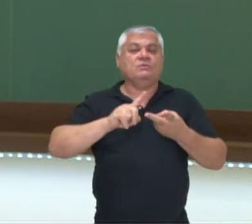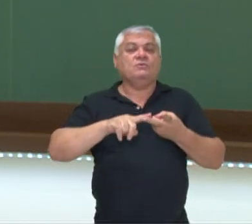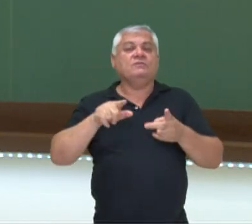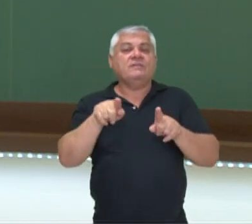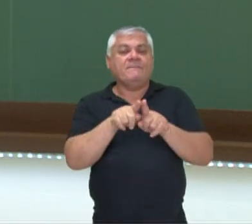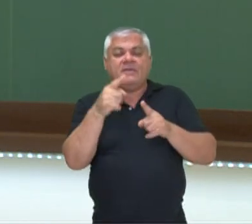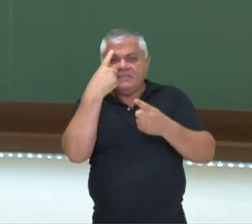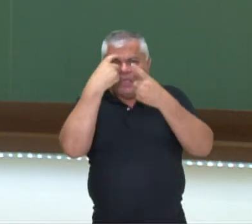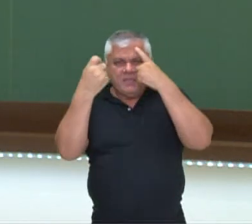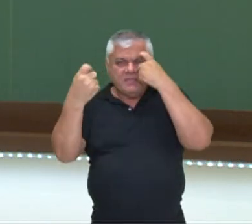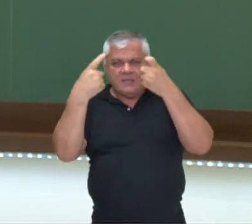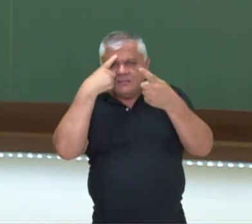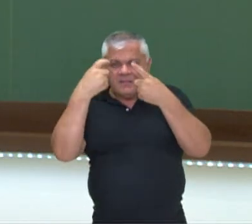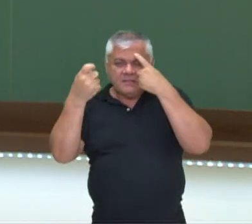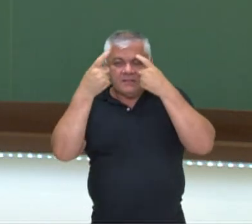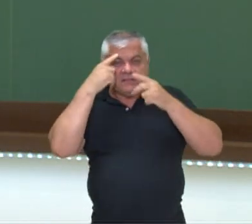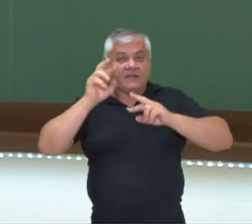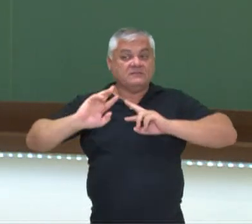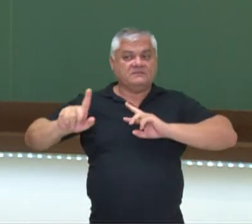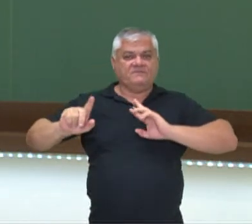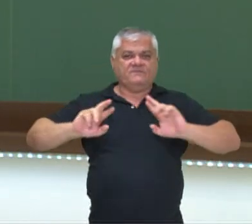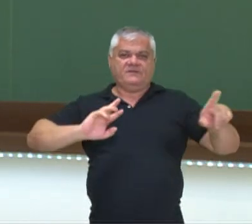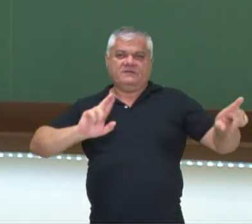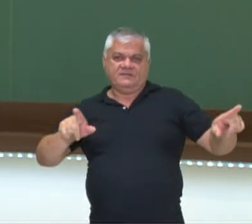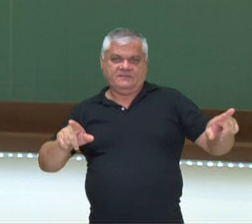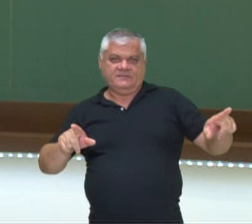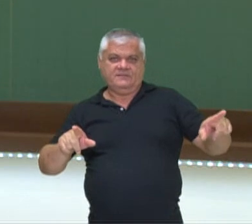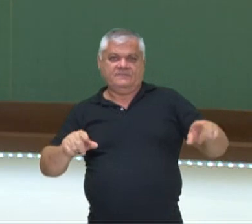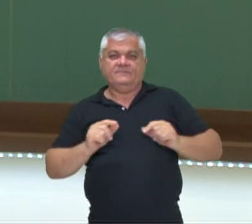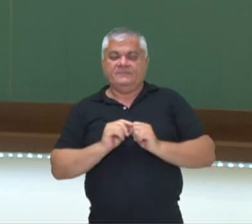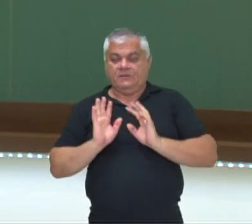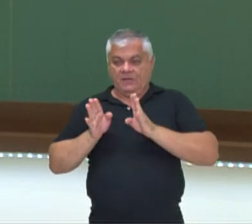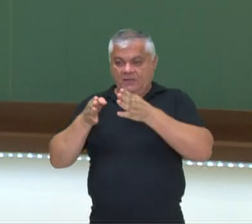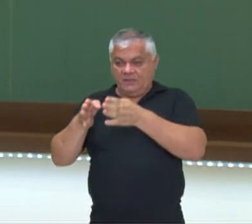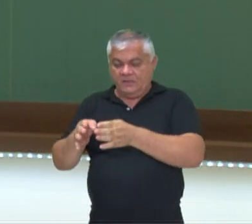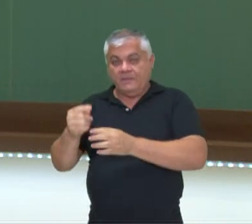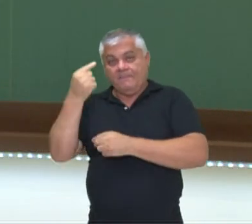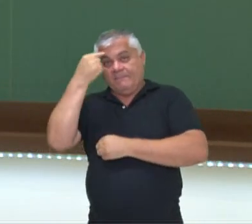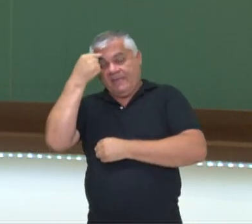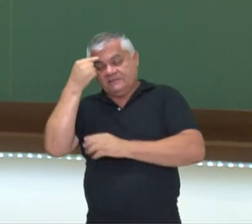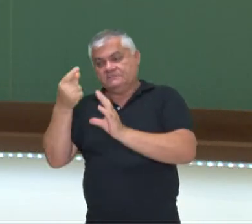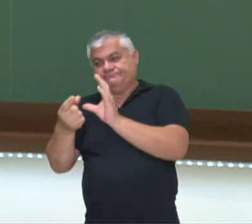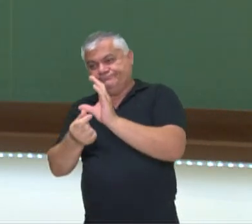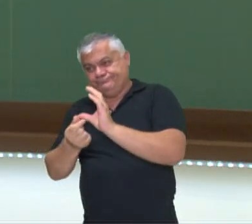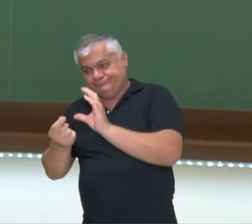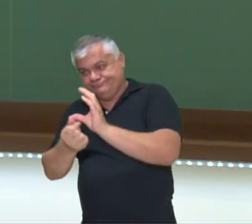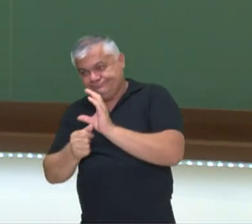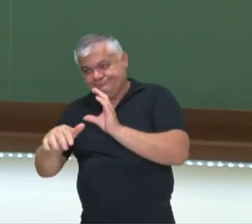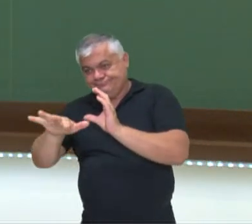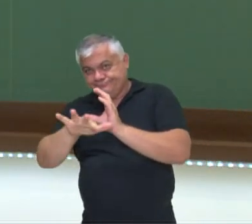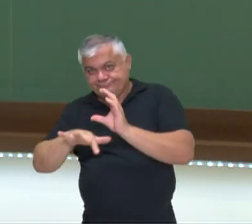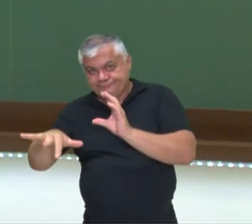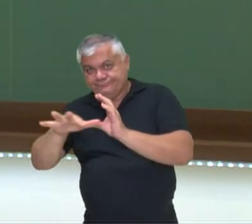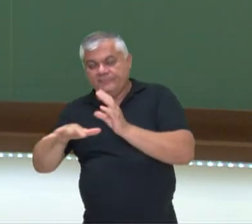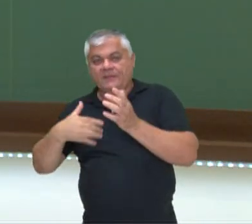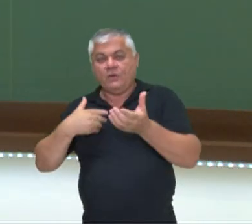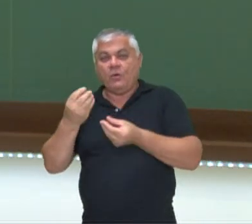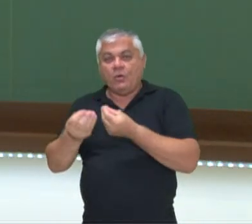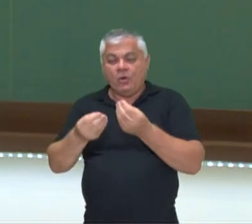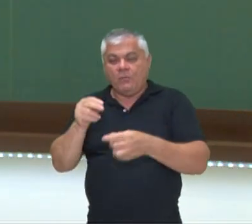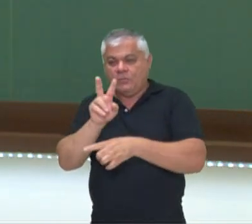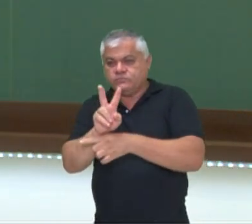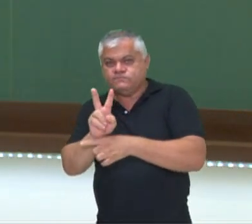ideológico. Por quê? Porque defendia-se uma postura, defendia-se um ideal, defendia-se uma forma de